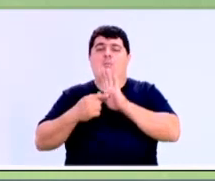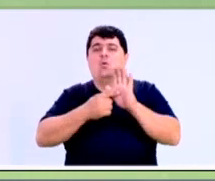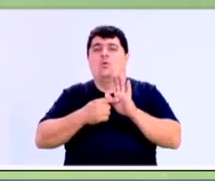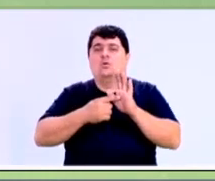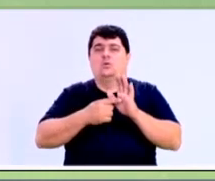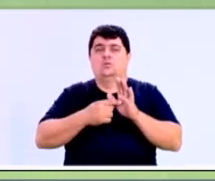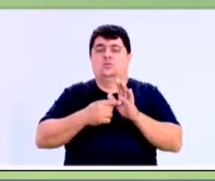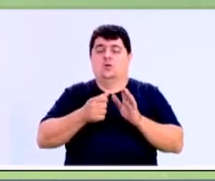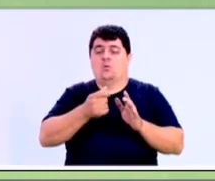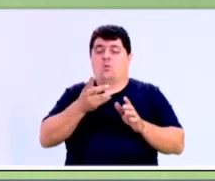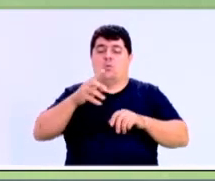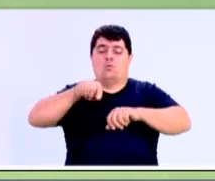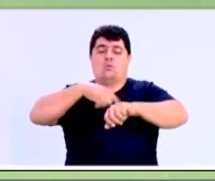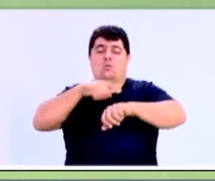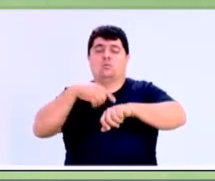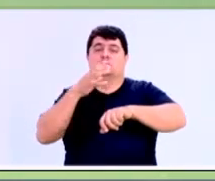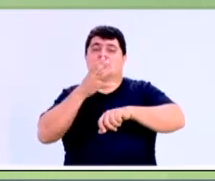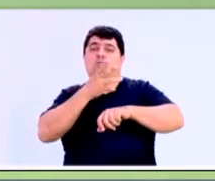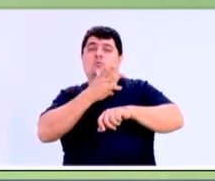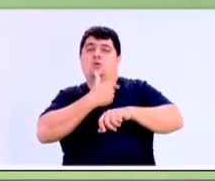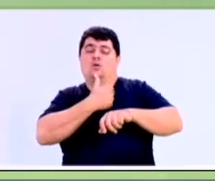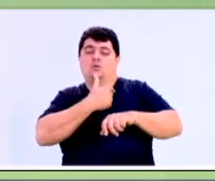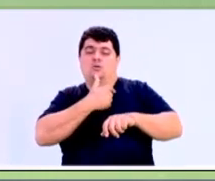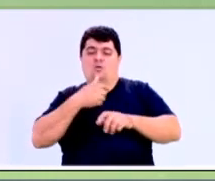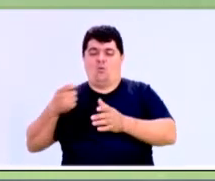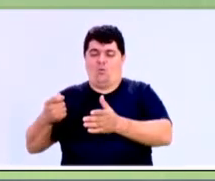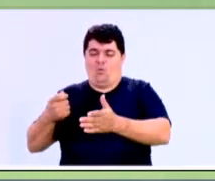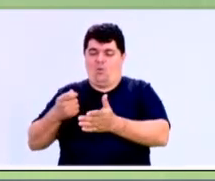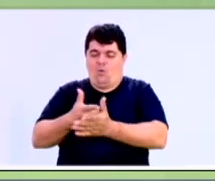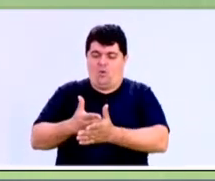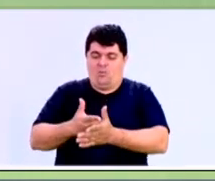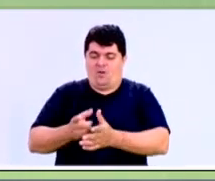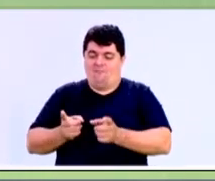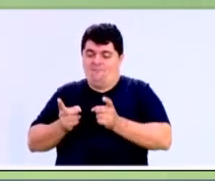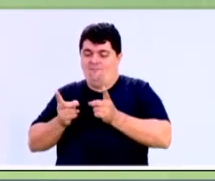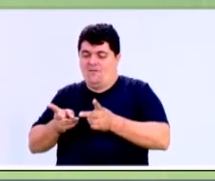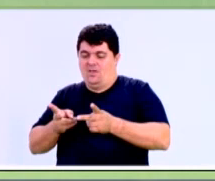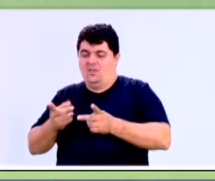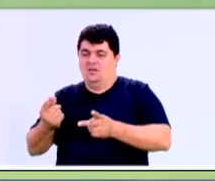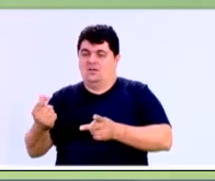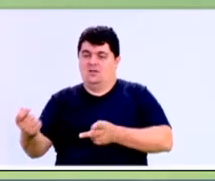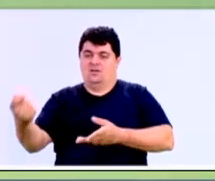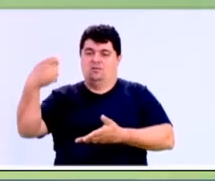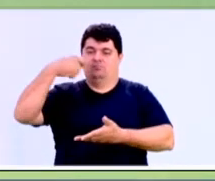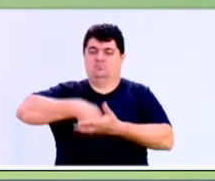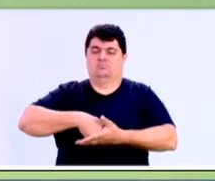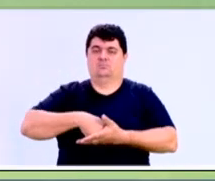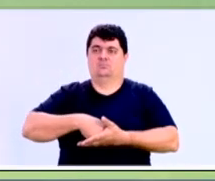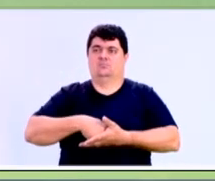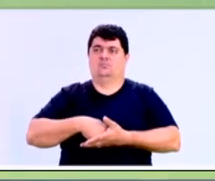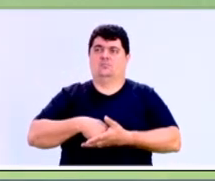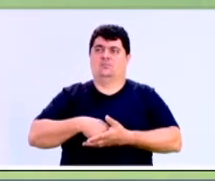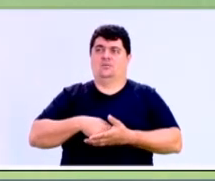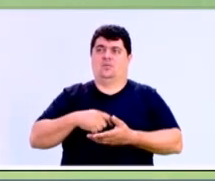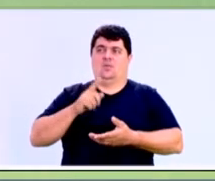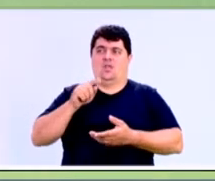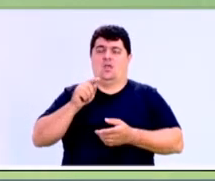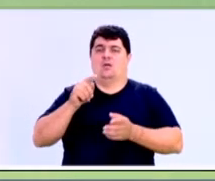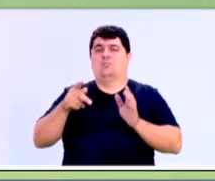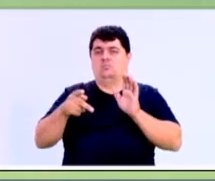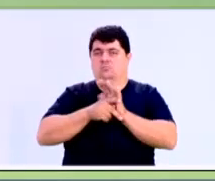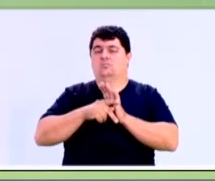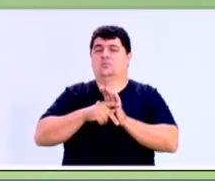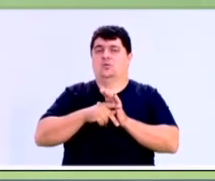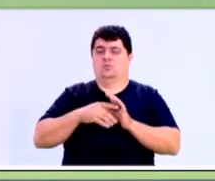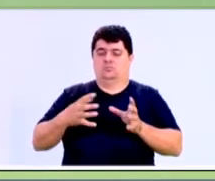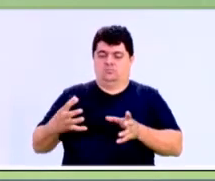a compra, a venda e o recebimento das vendas. Esse ciclo é obtido através